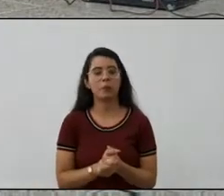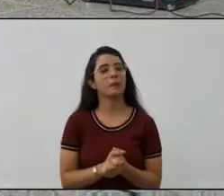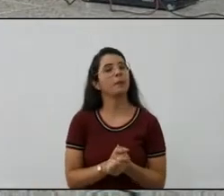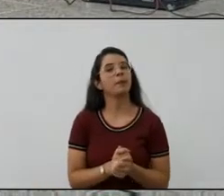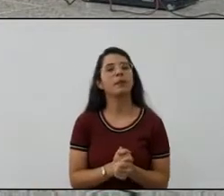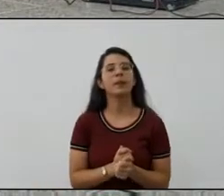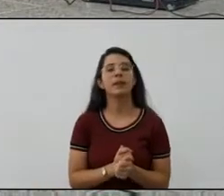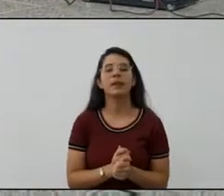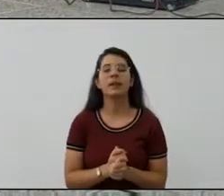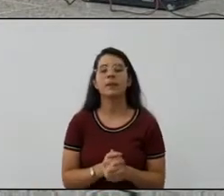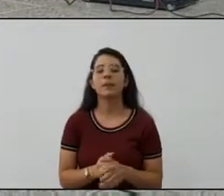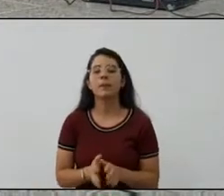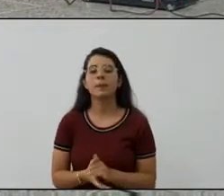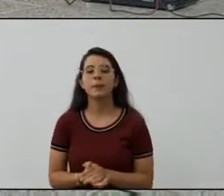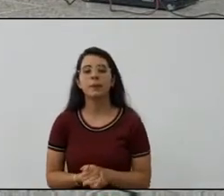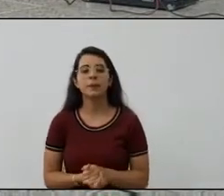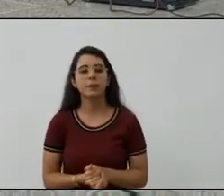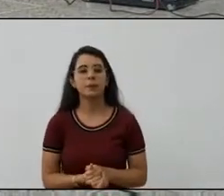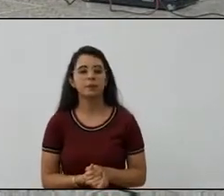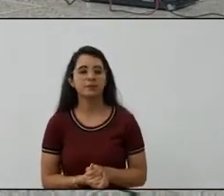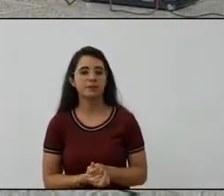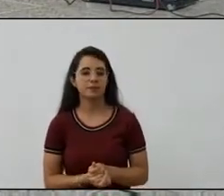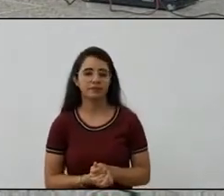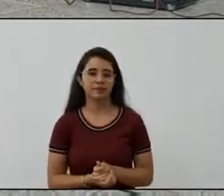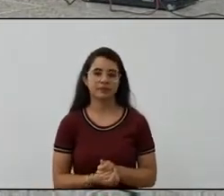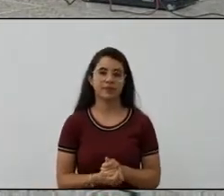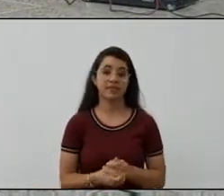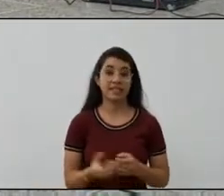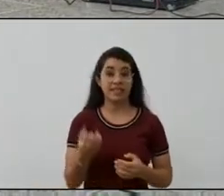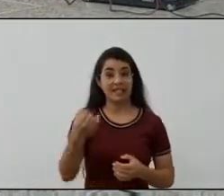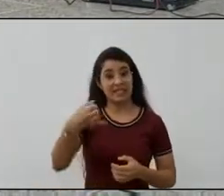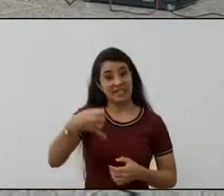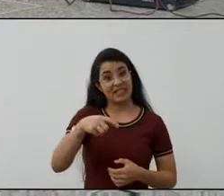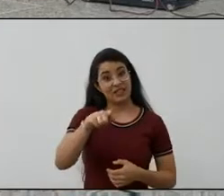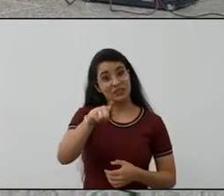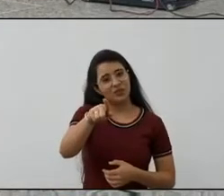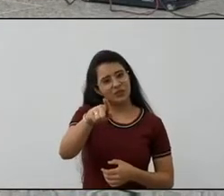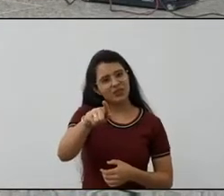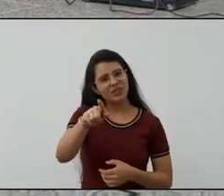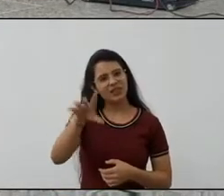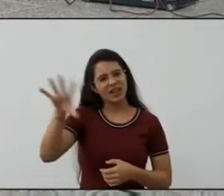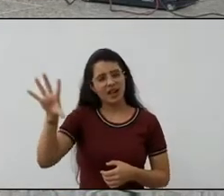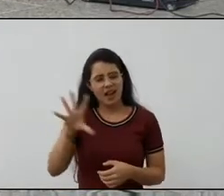João 14, 15. Se vocês me amam,